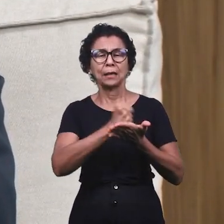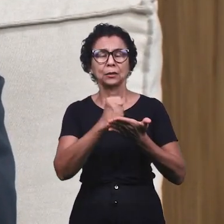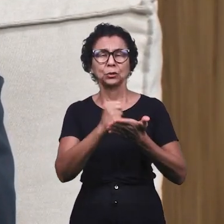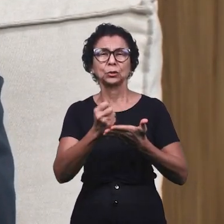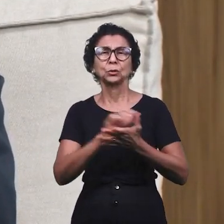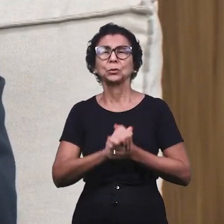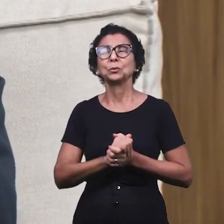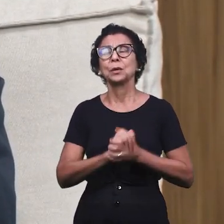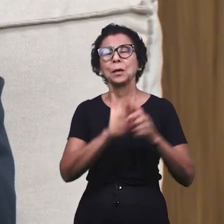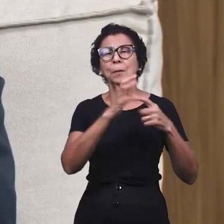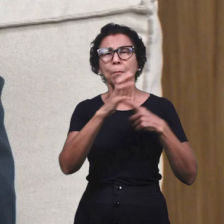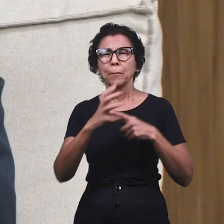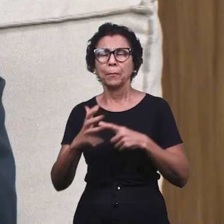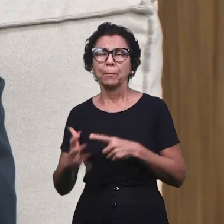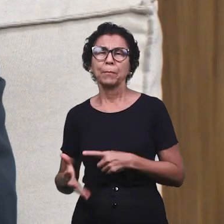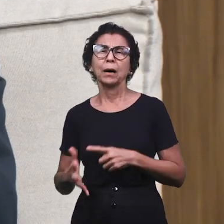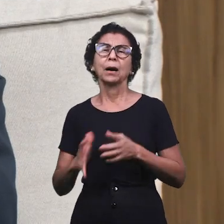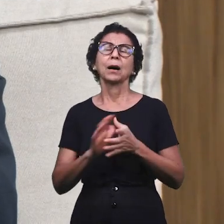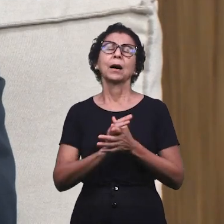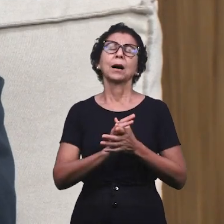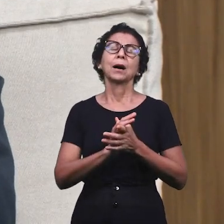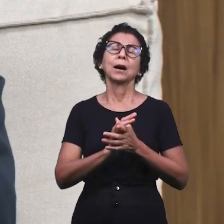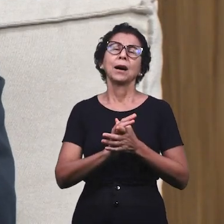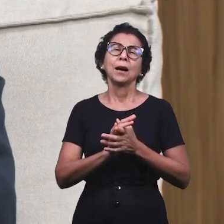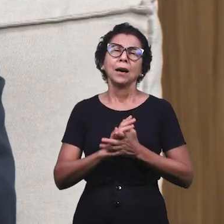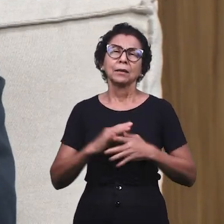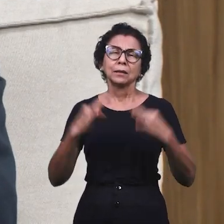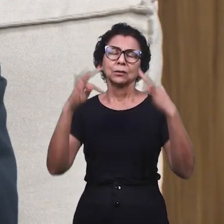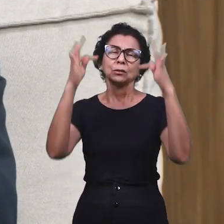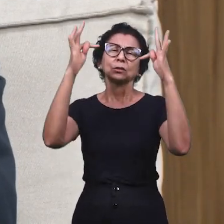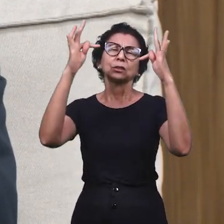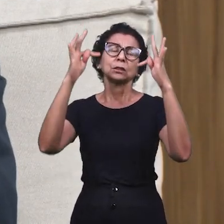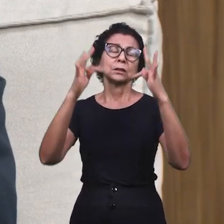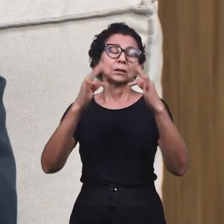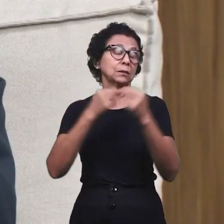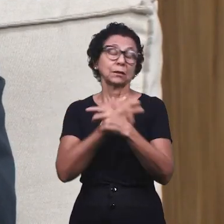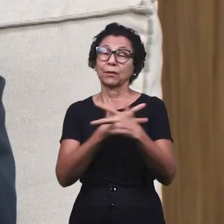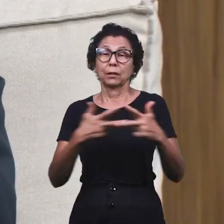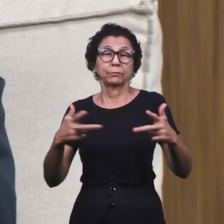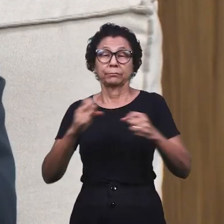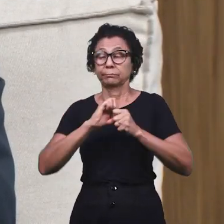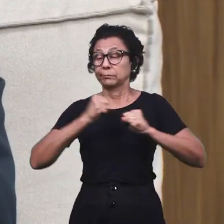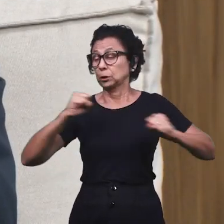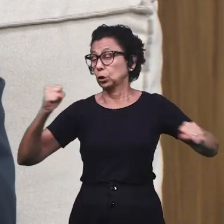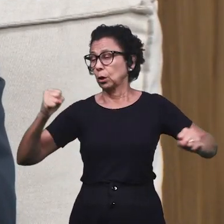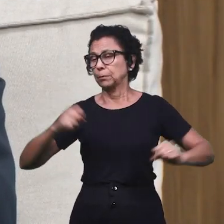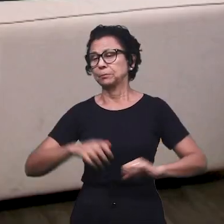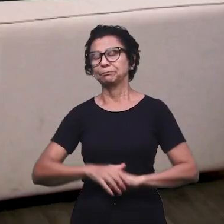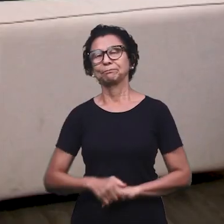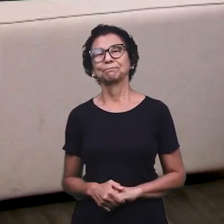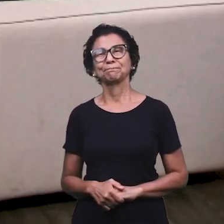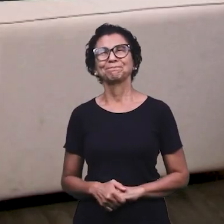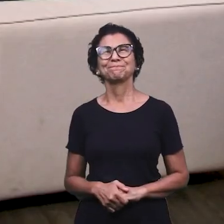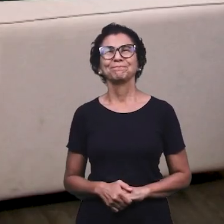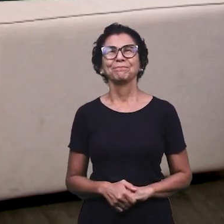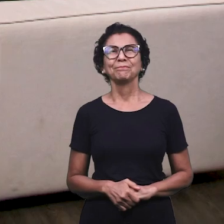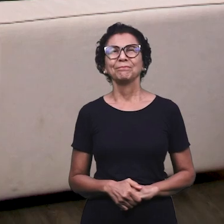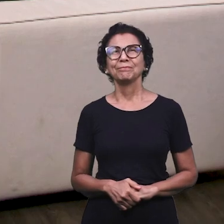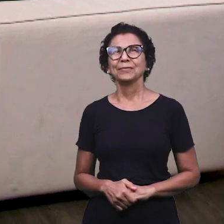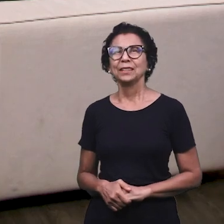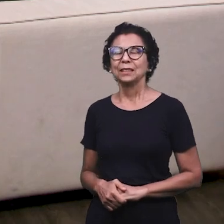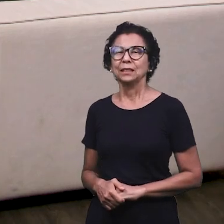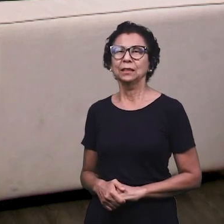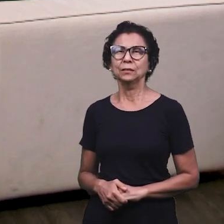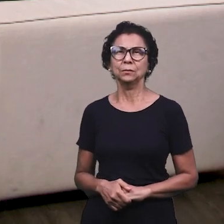a máquinas, equipamentos, insumos, assim, é gigantesco. Interessante.